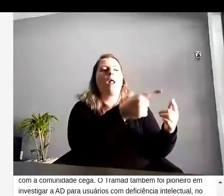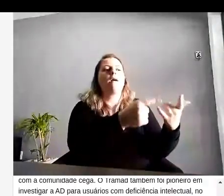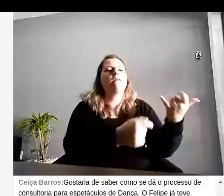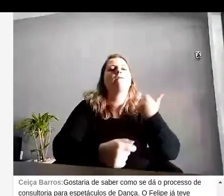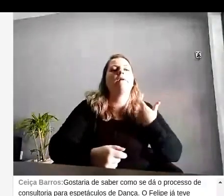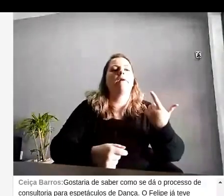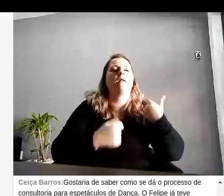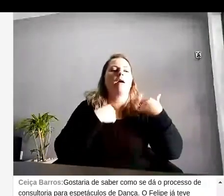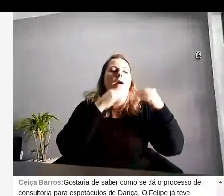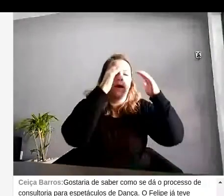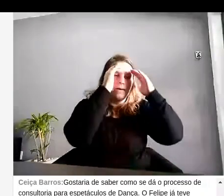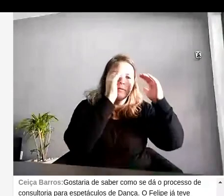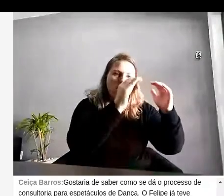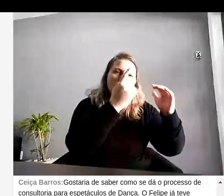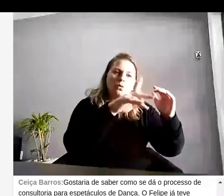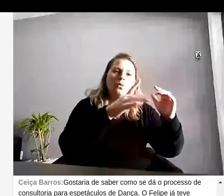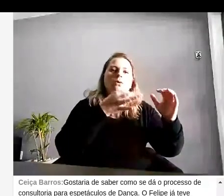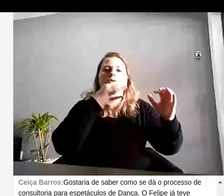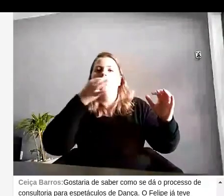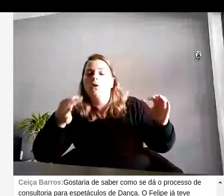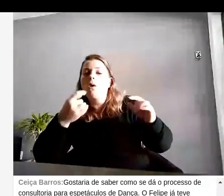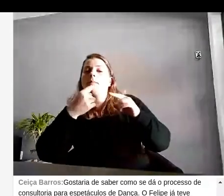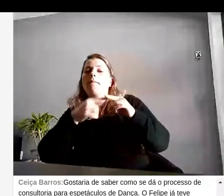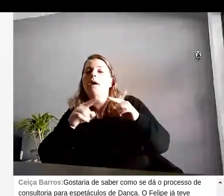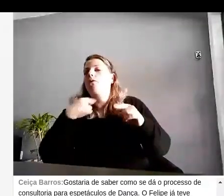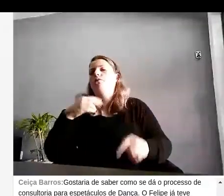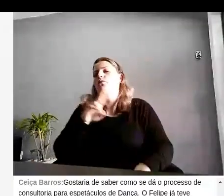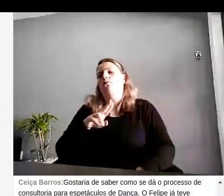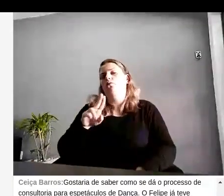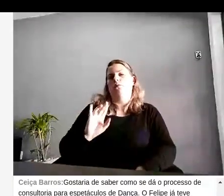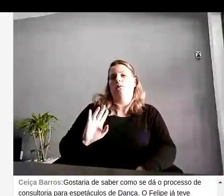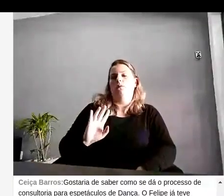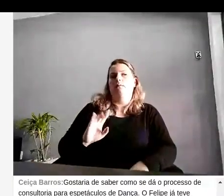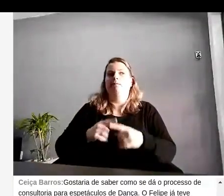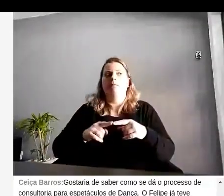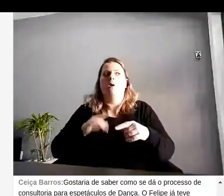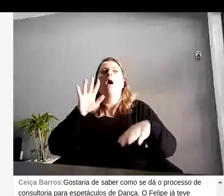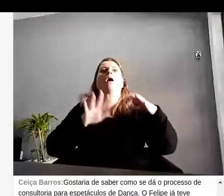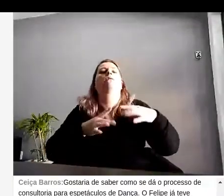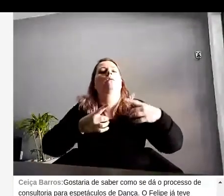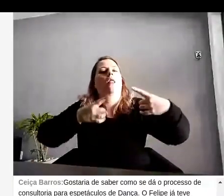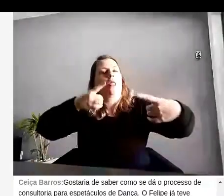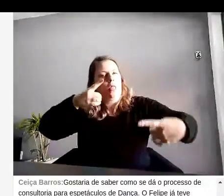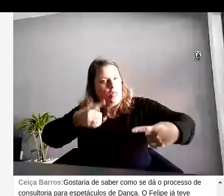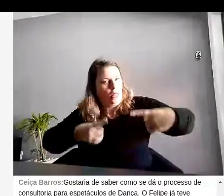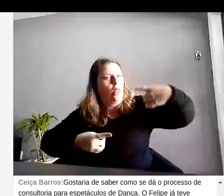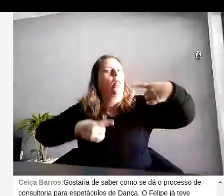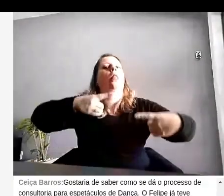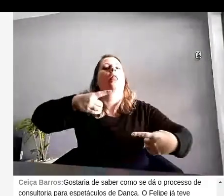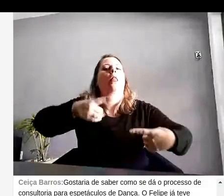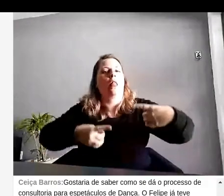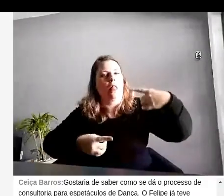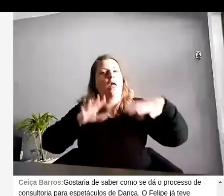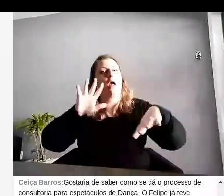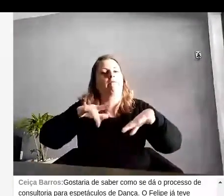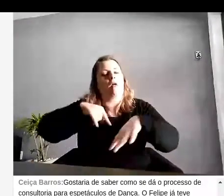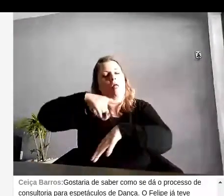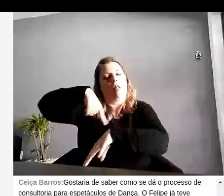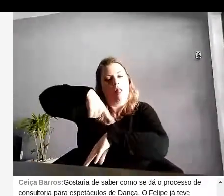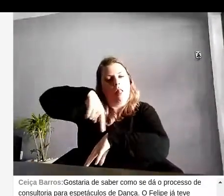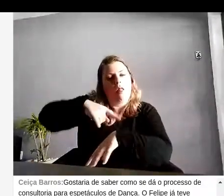elas. Muitas vezes, esses debates duram horas ou minutos, dependendo de quem